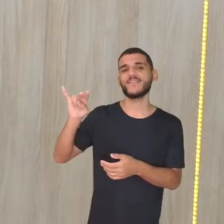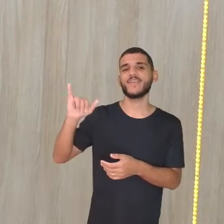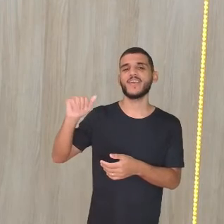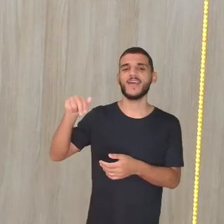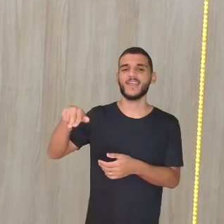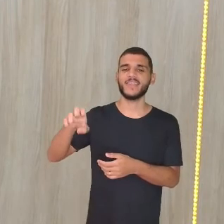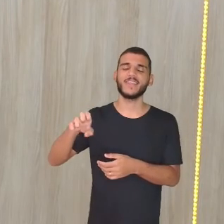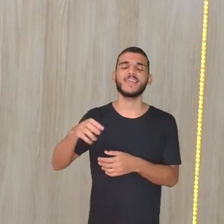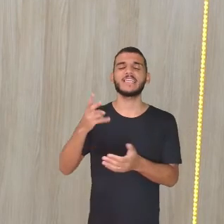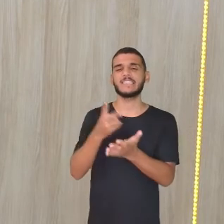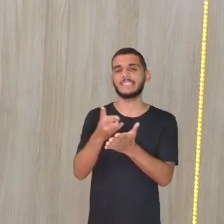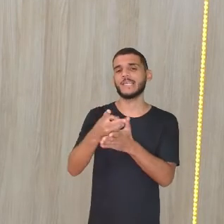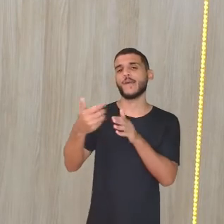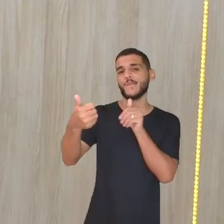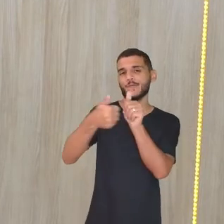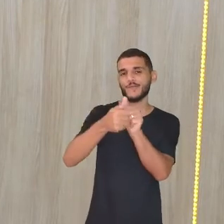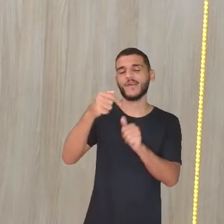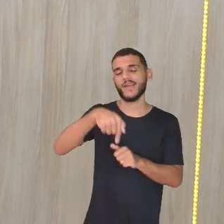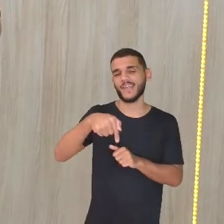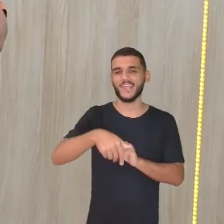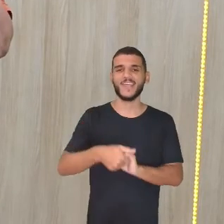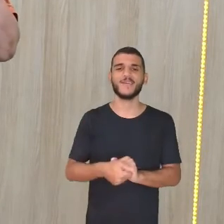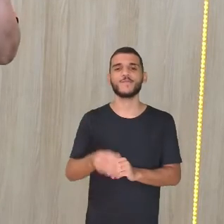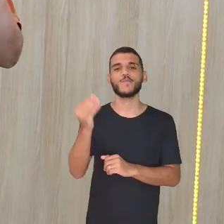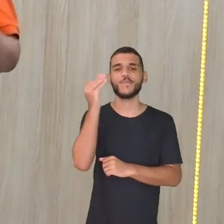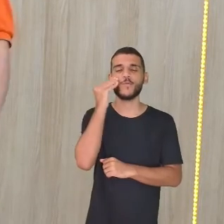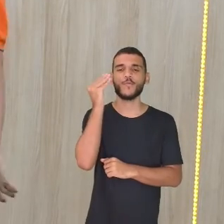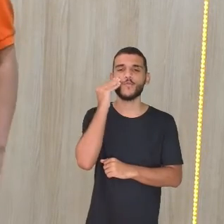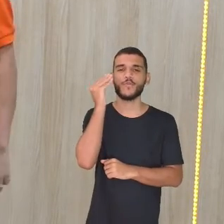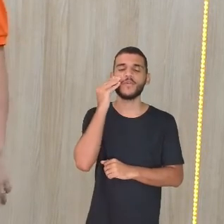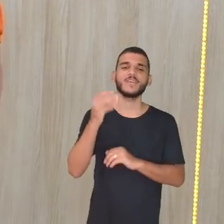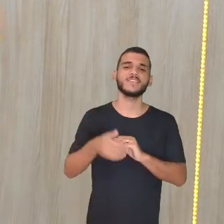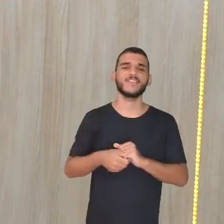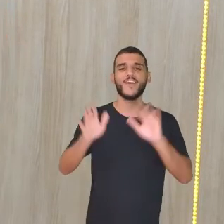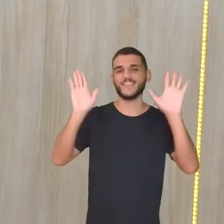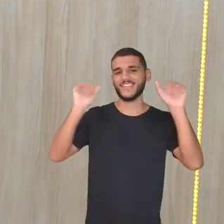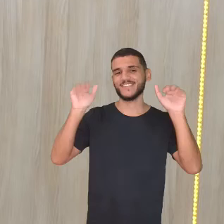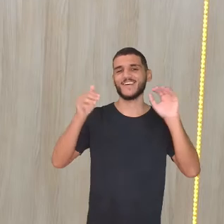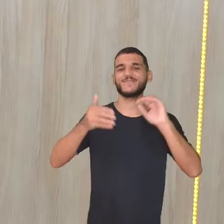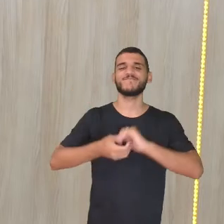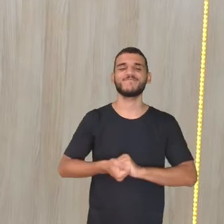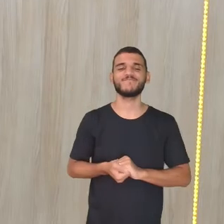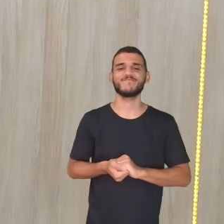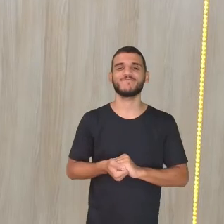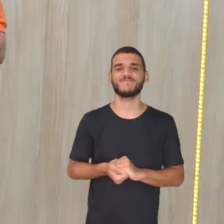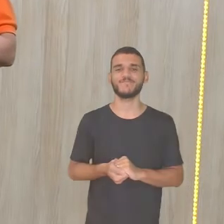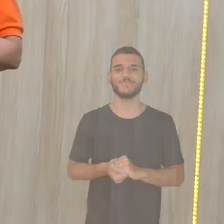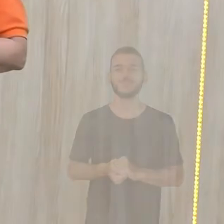comigo sempre. E é isso, pessoal, um beijão no coração de vocês e até a próxima.